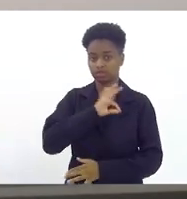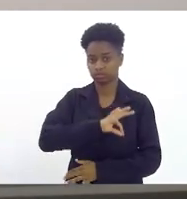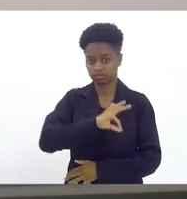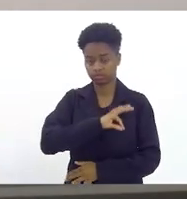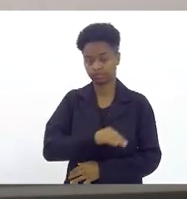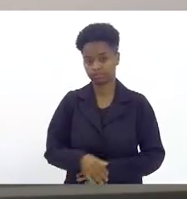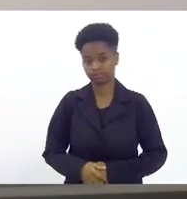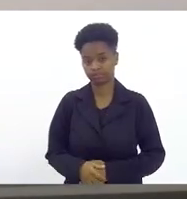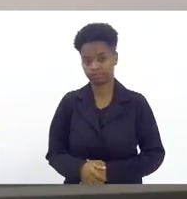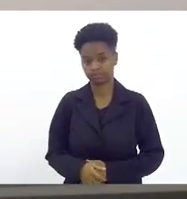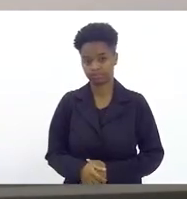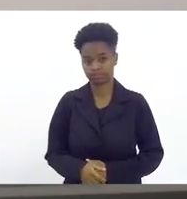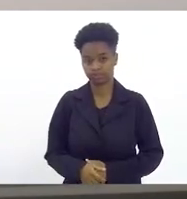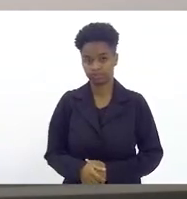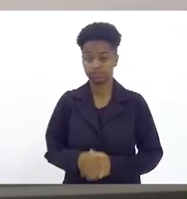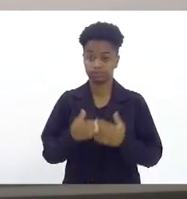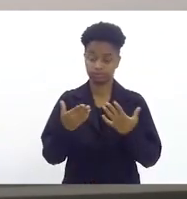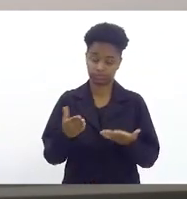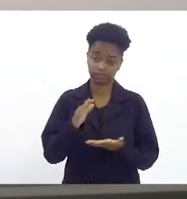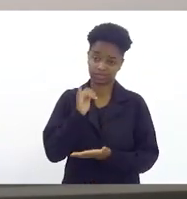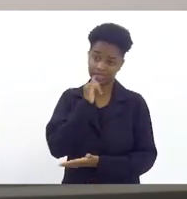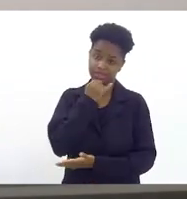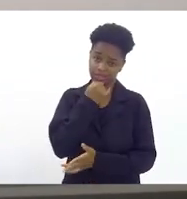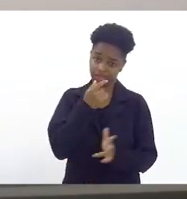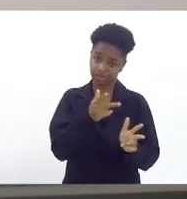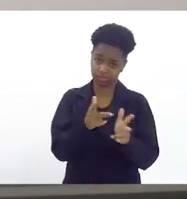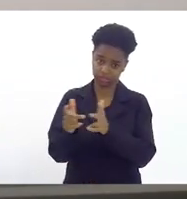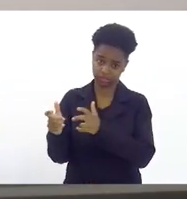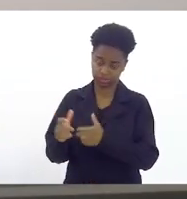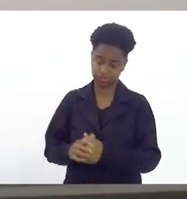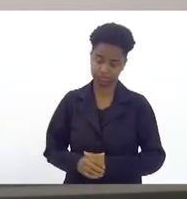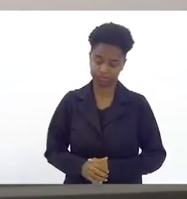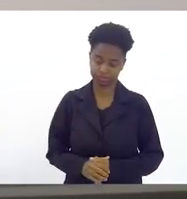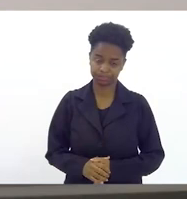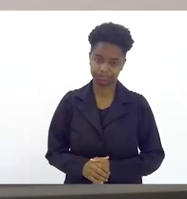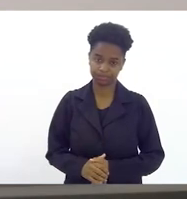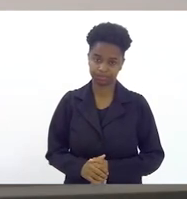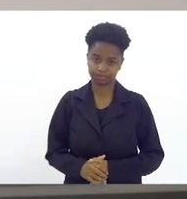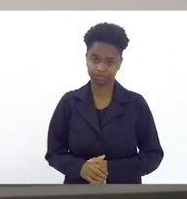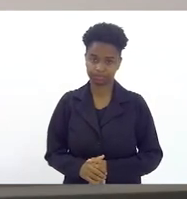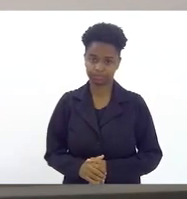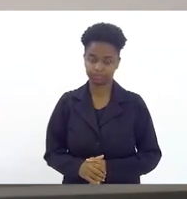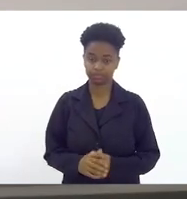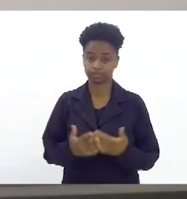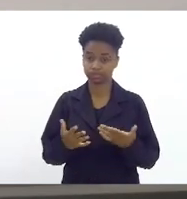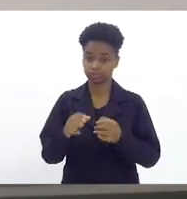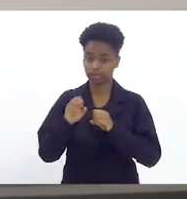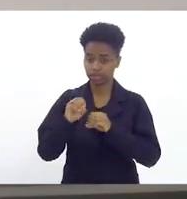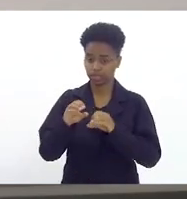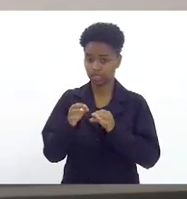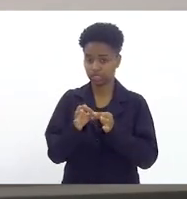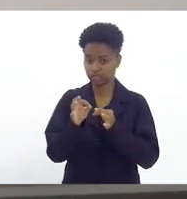uma triste realidade a EAD